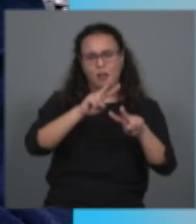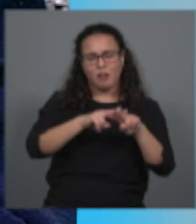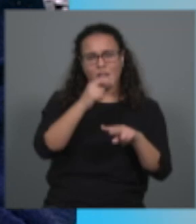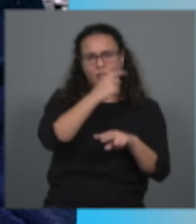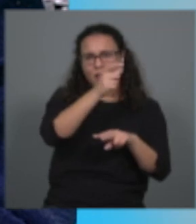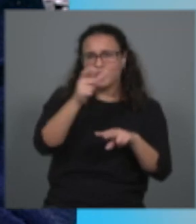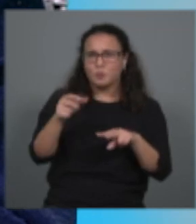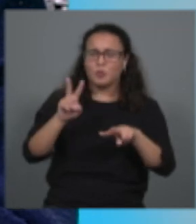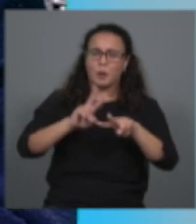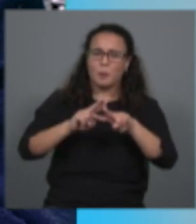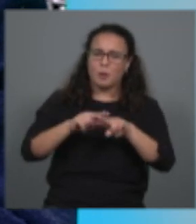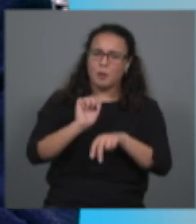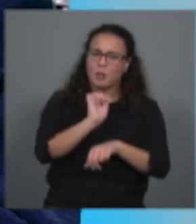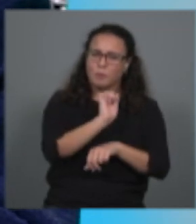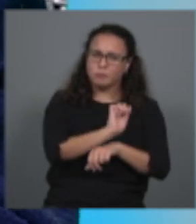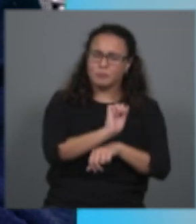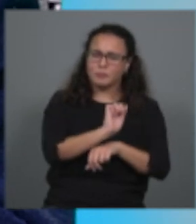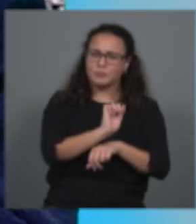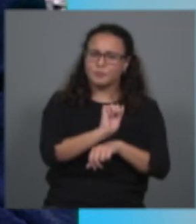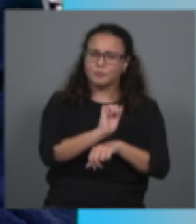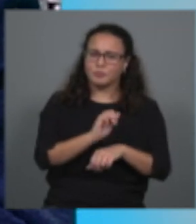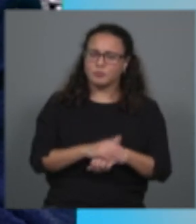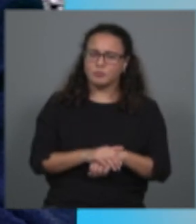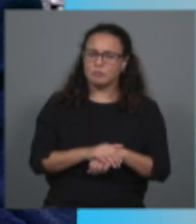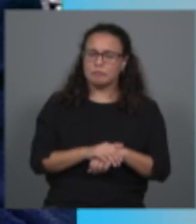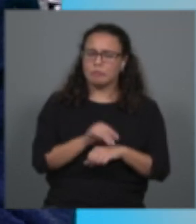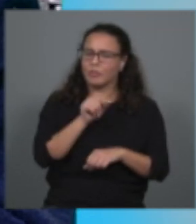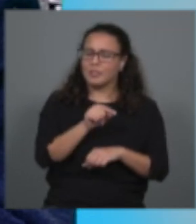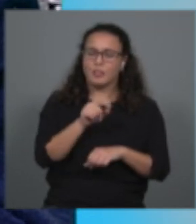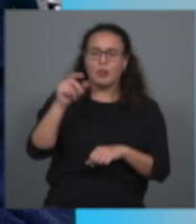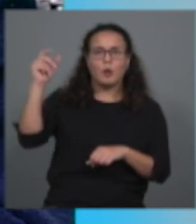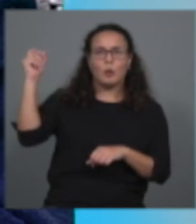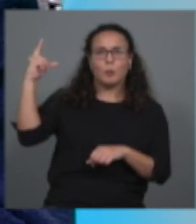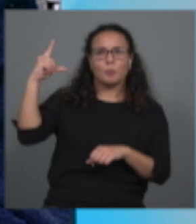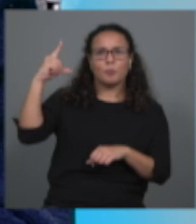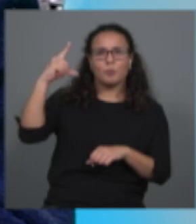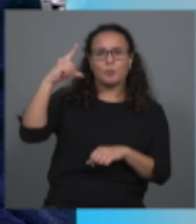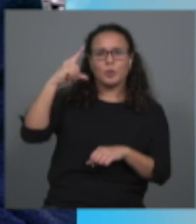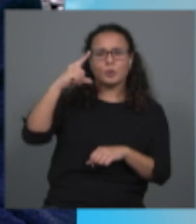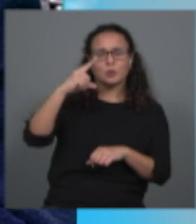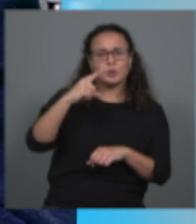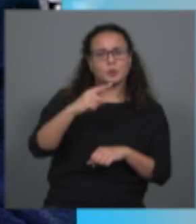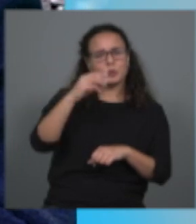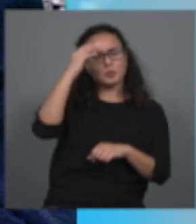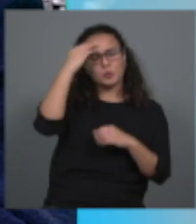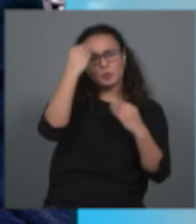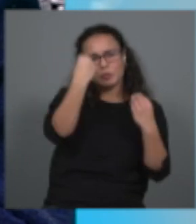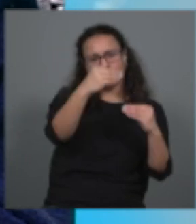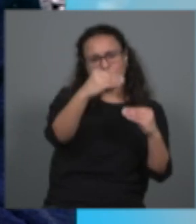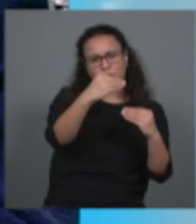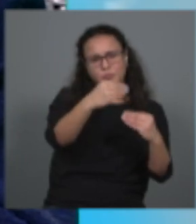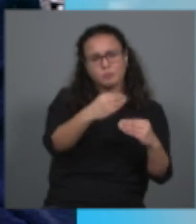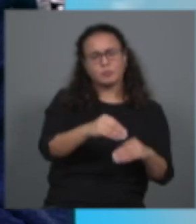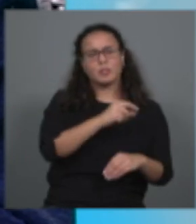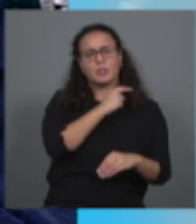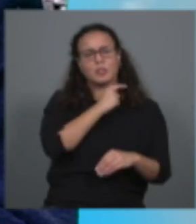este homem como uma luz para iluminar a formação dos seminaristas, a vida dos padres,